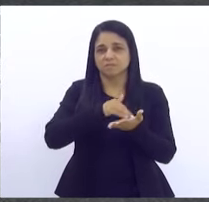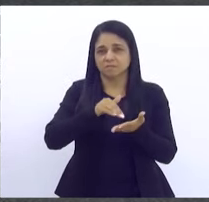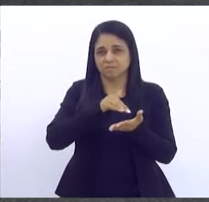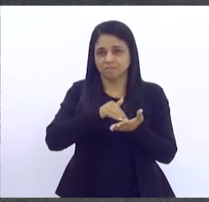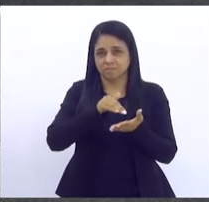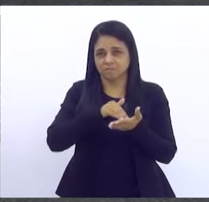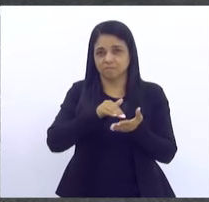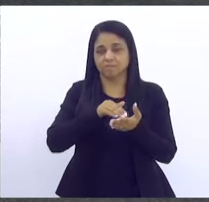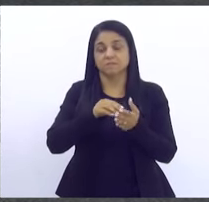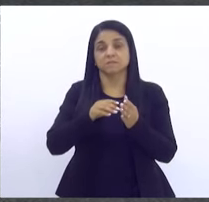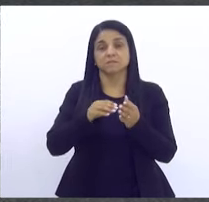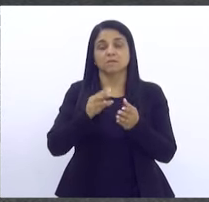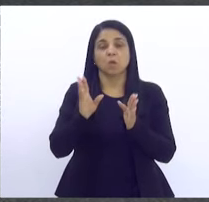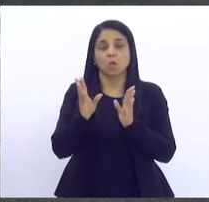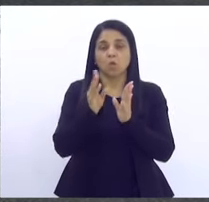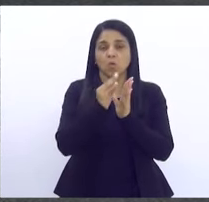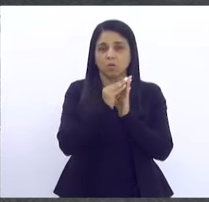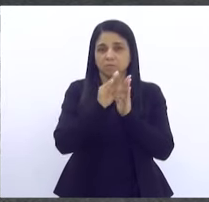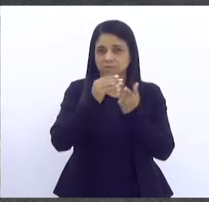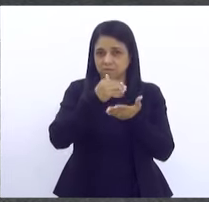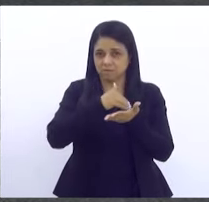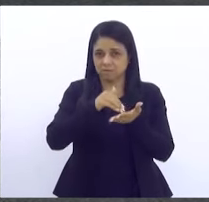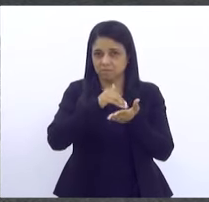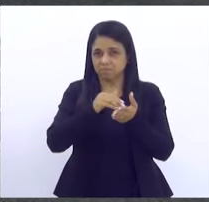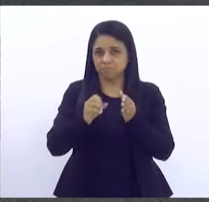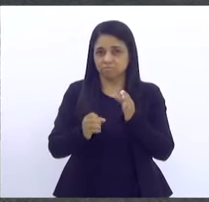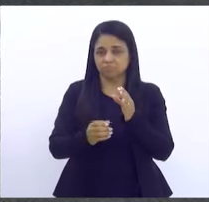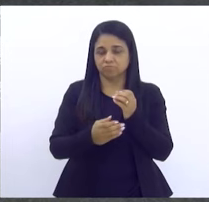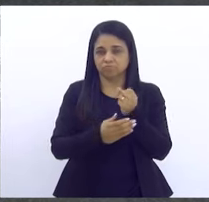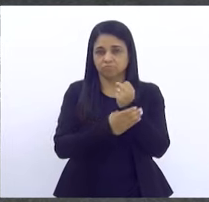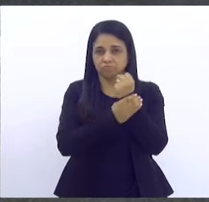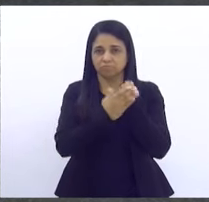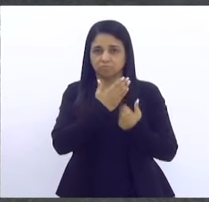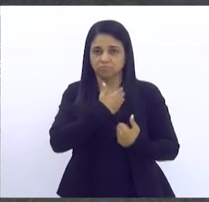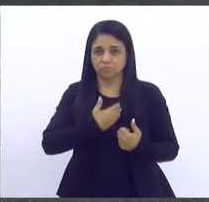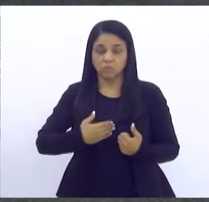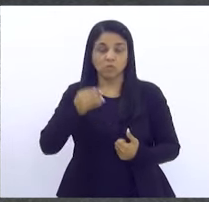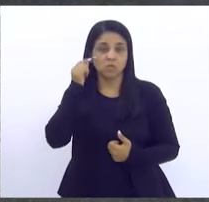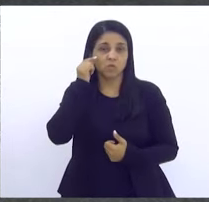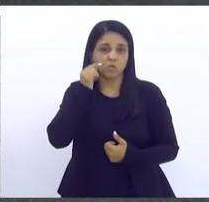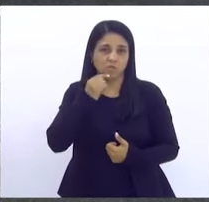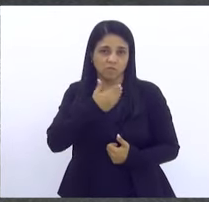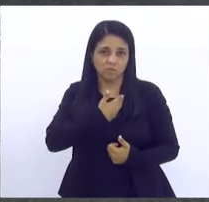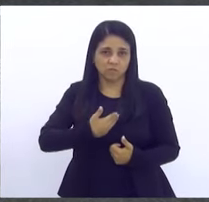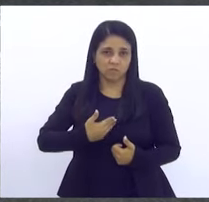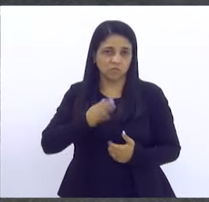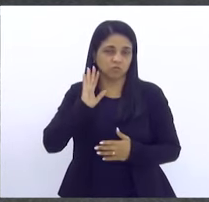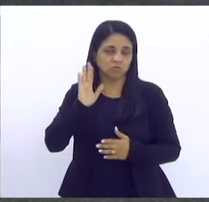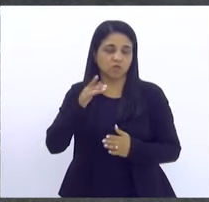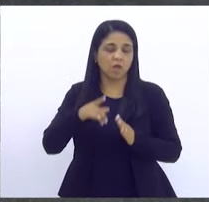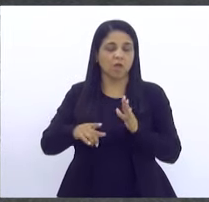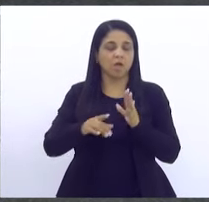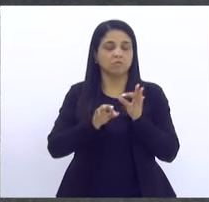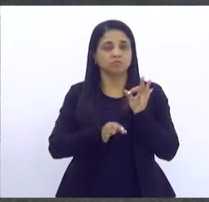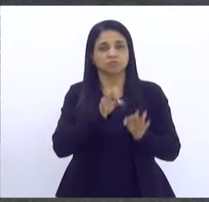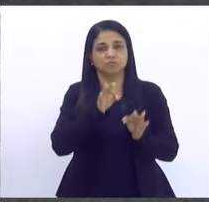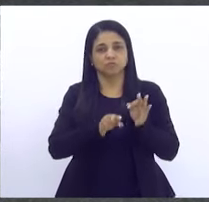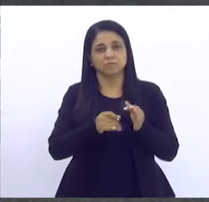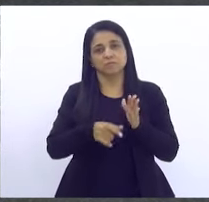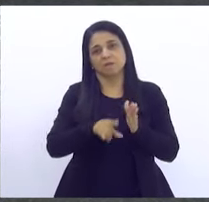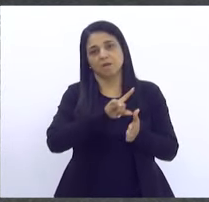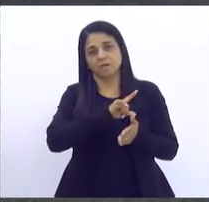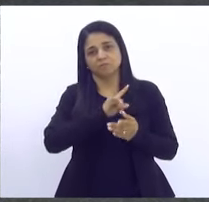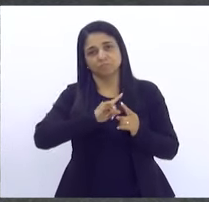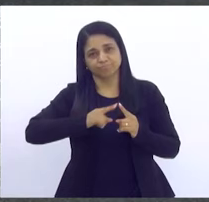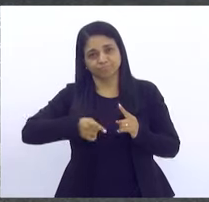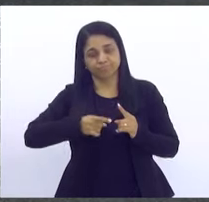colocamos lá a Secretaria de Segurança Pública, o governador preferiu fazer da forma que a Justiça já condenou anteriormente,